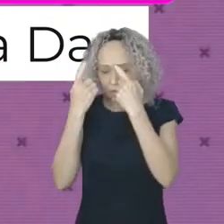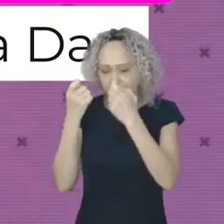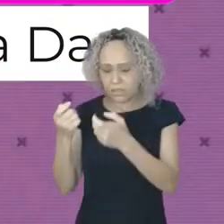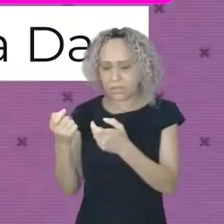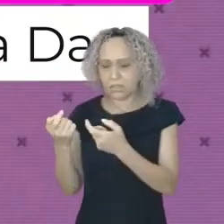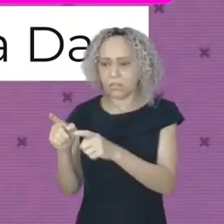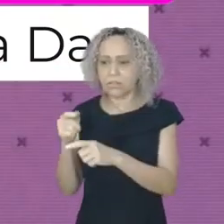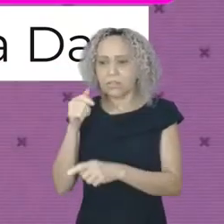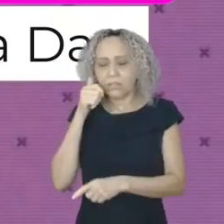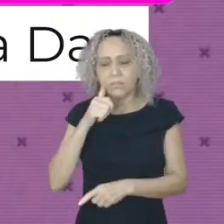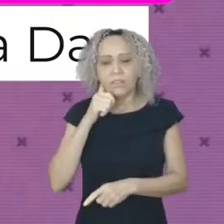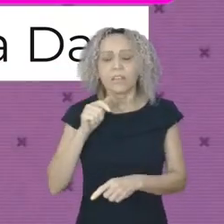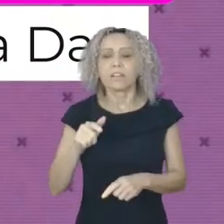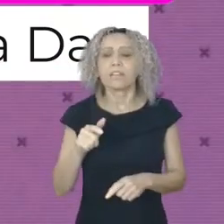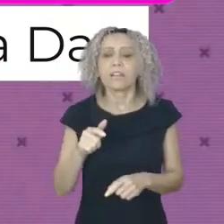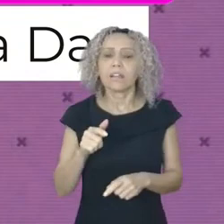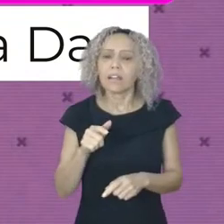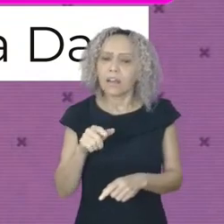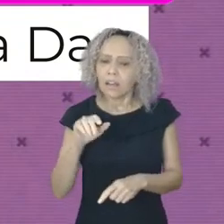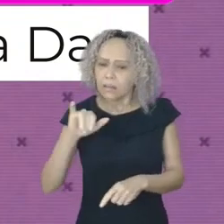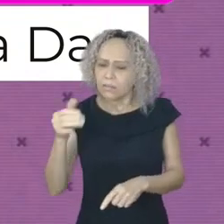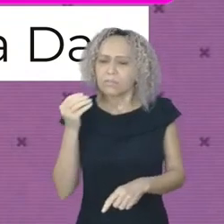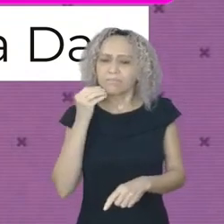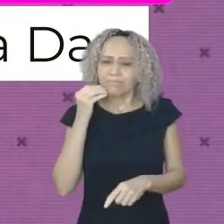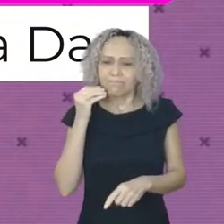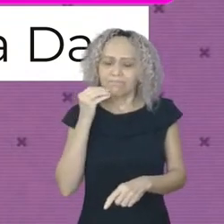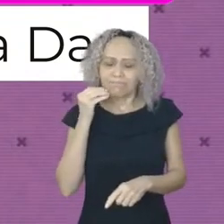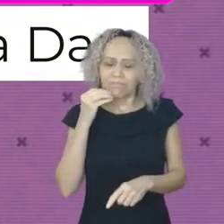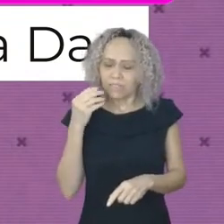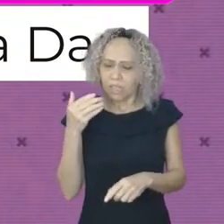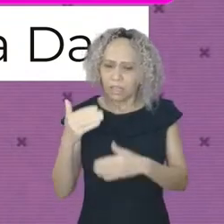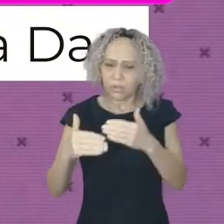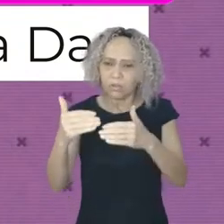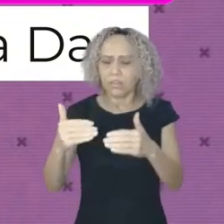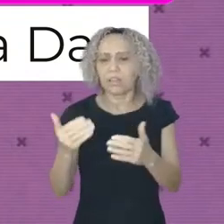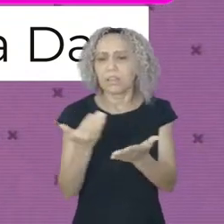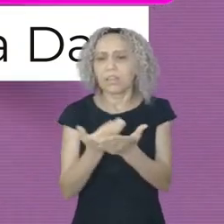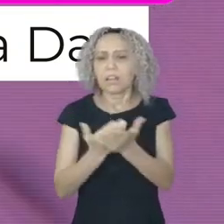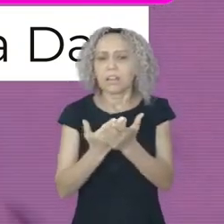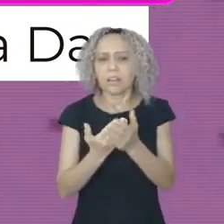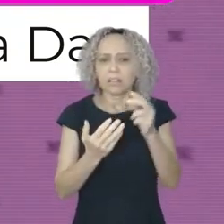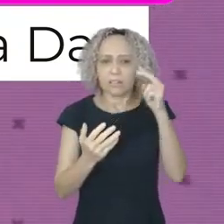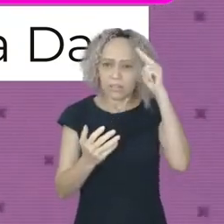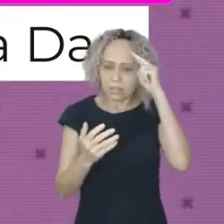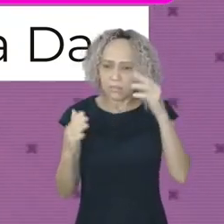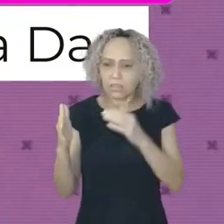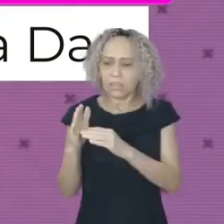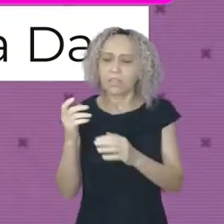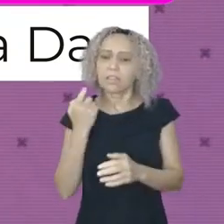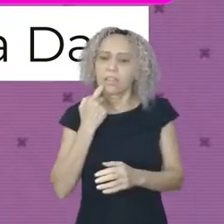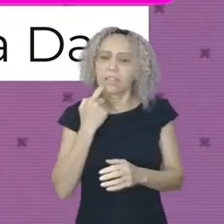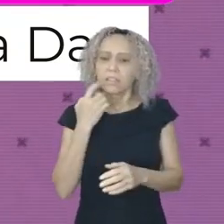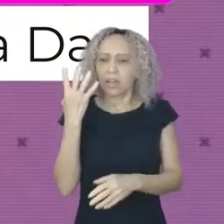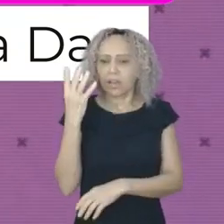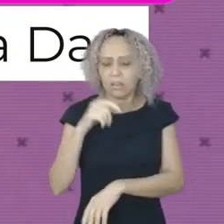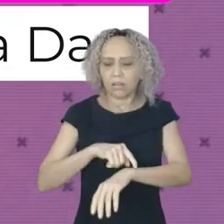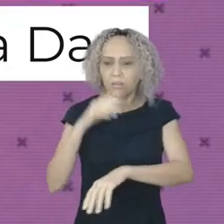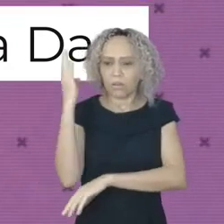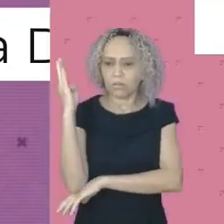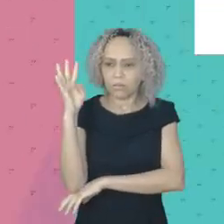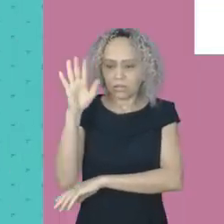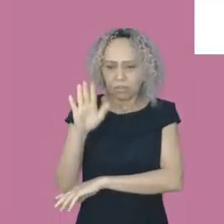perca as próximas aulas do TV Elas por Elas Formação, de segunda a sexta-feira, sempre às 4 horas da tarde, aqui na